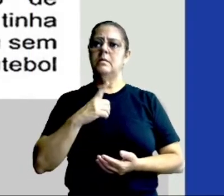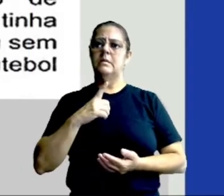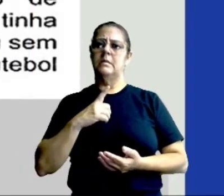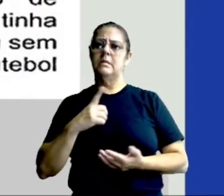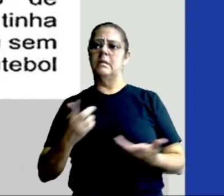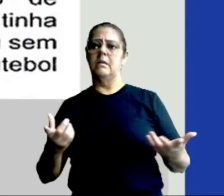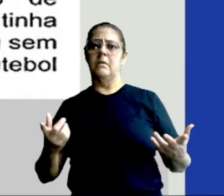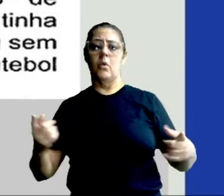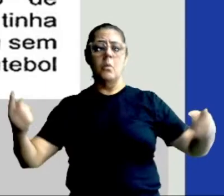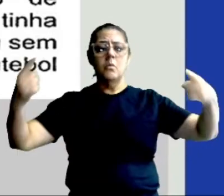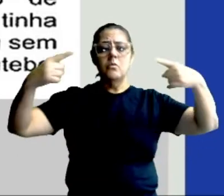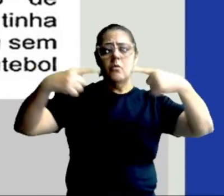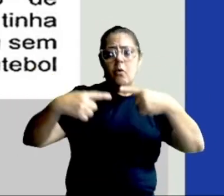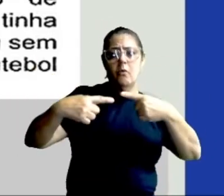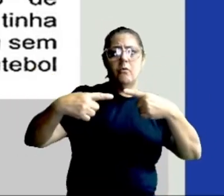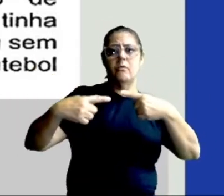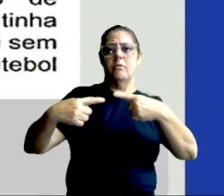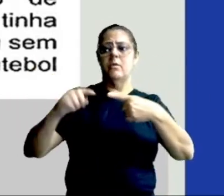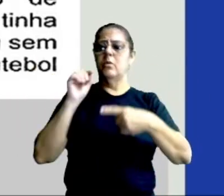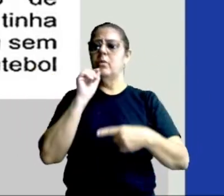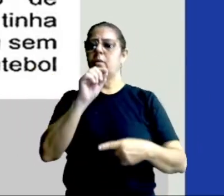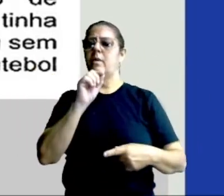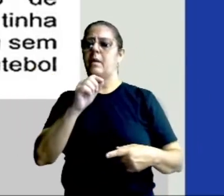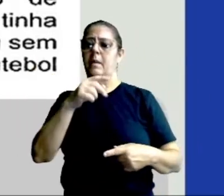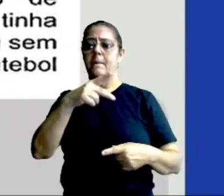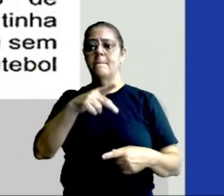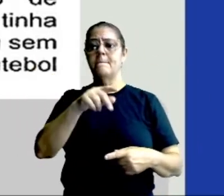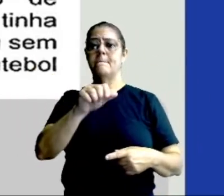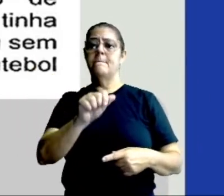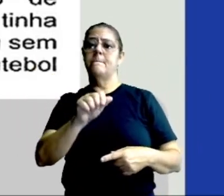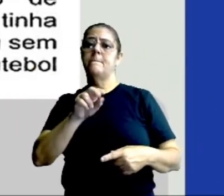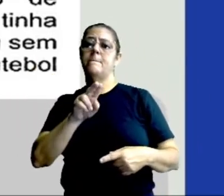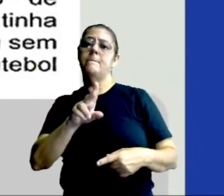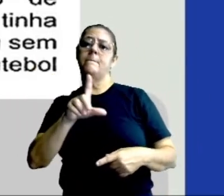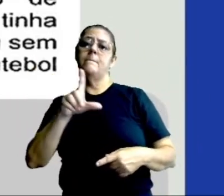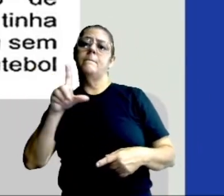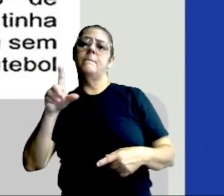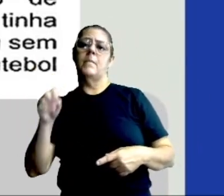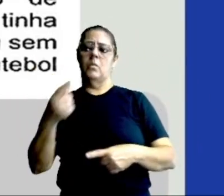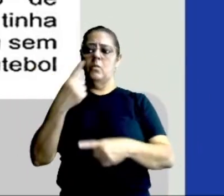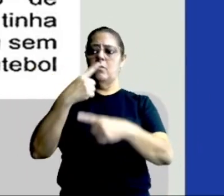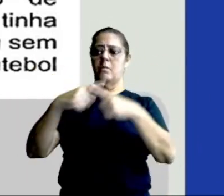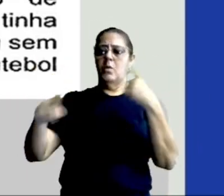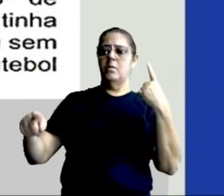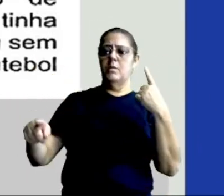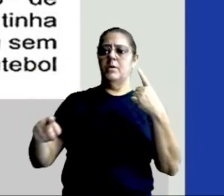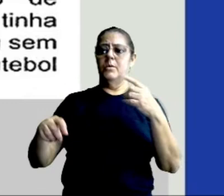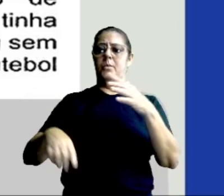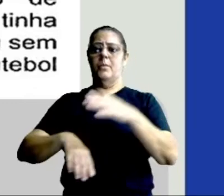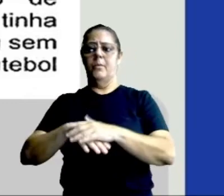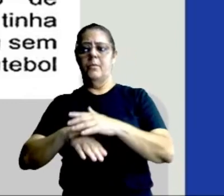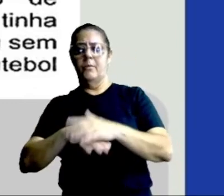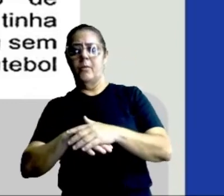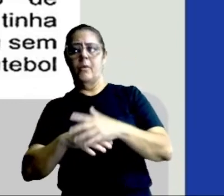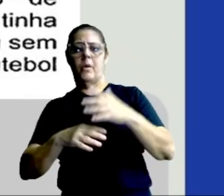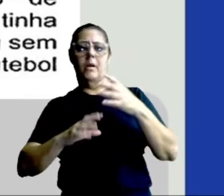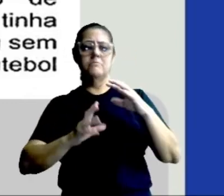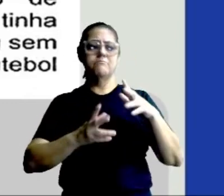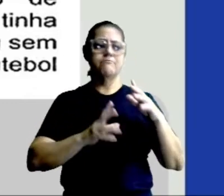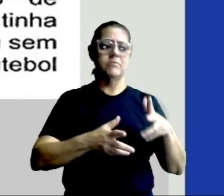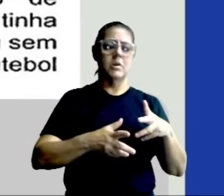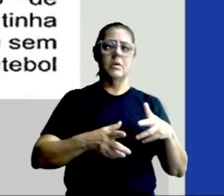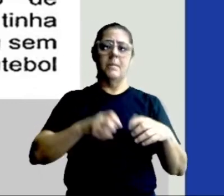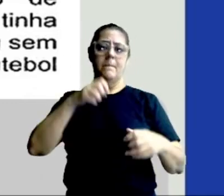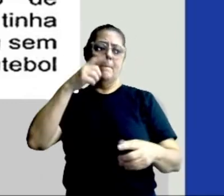cima do conflito que é quando Paulo teve aí ó a proibição de jogar futebol durante quinze dias